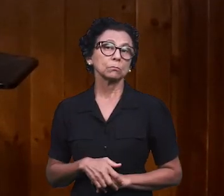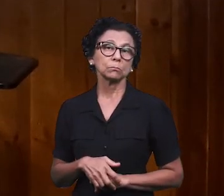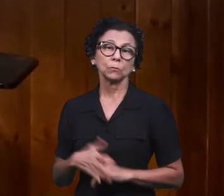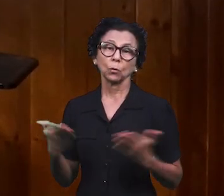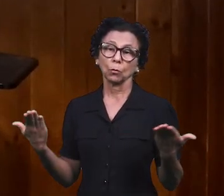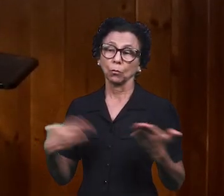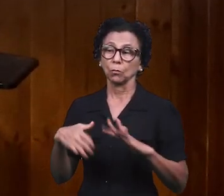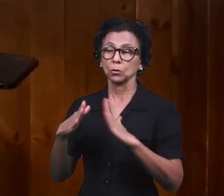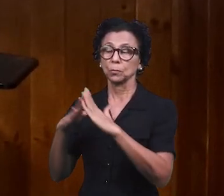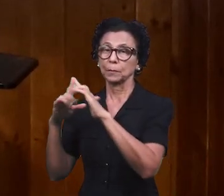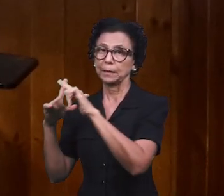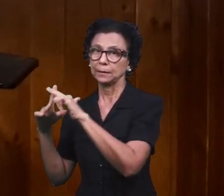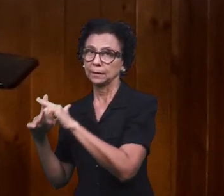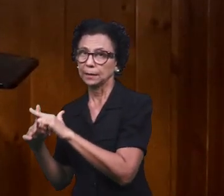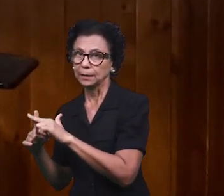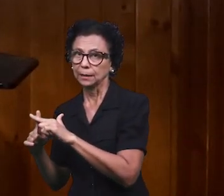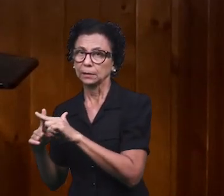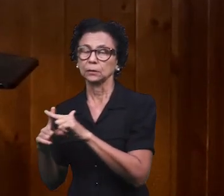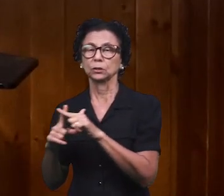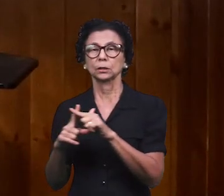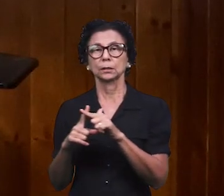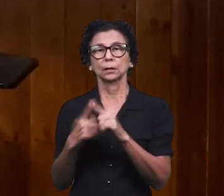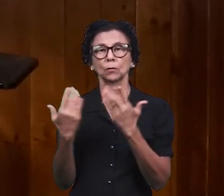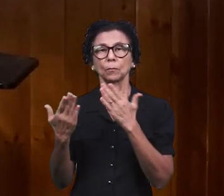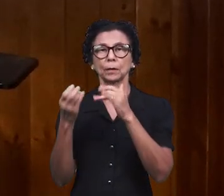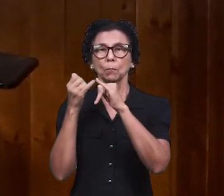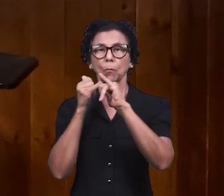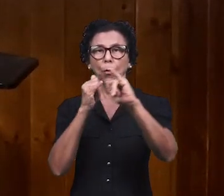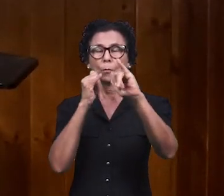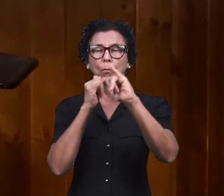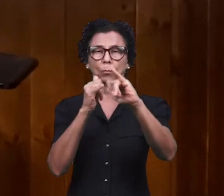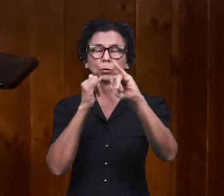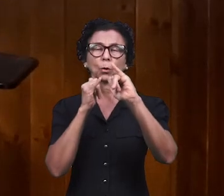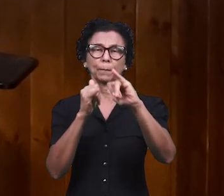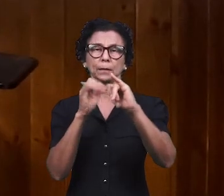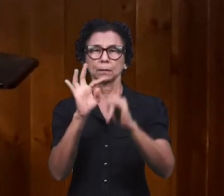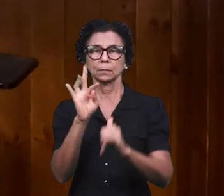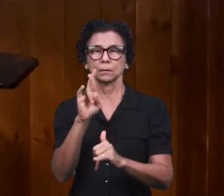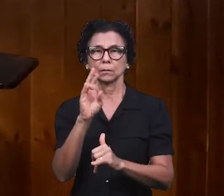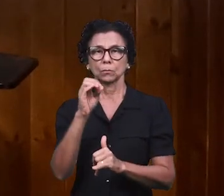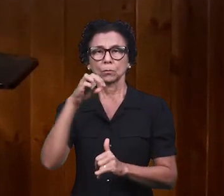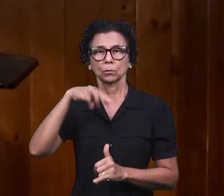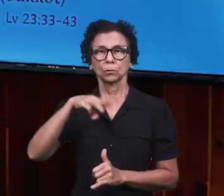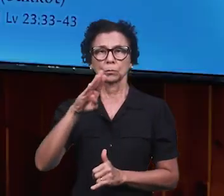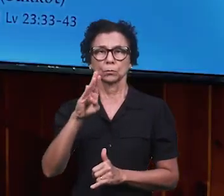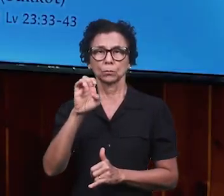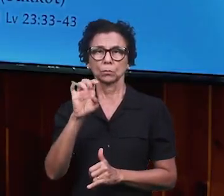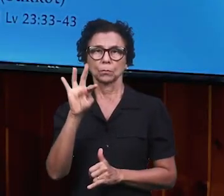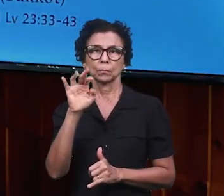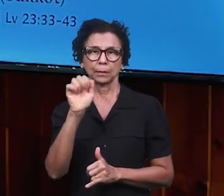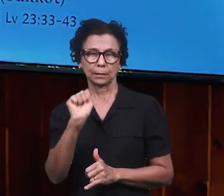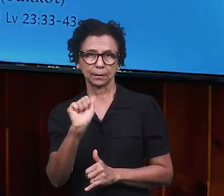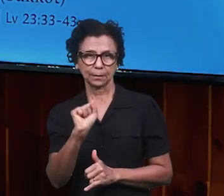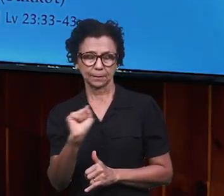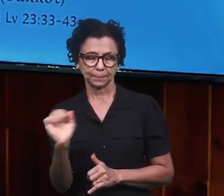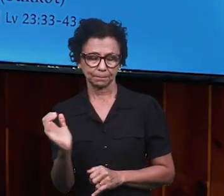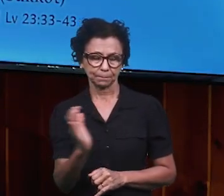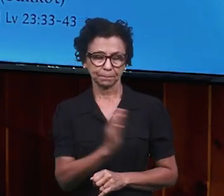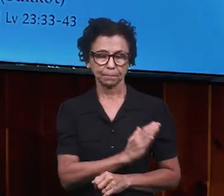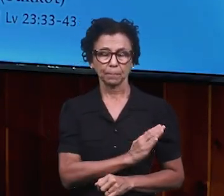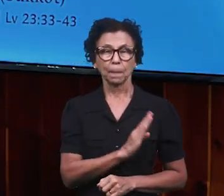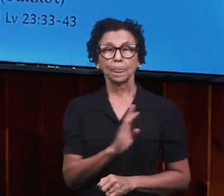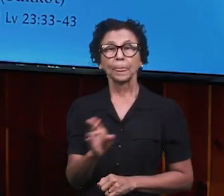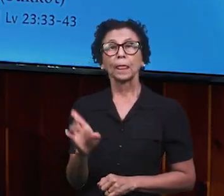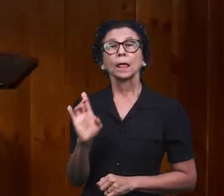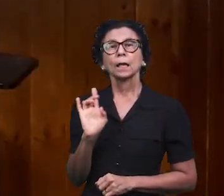e nós vamos ver detalhadamente isso no dia que falarmos essa festa. A festa da expiação,